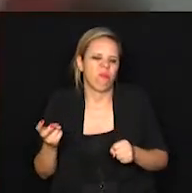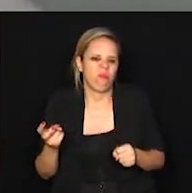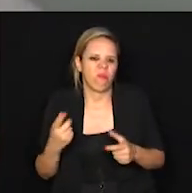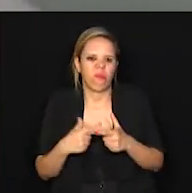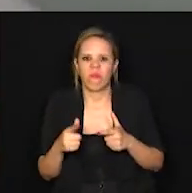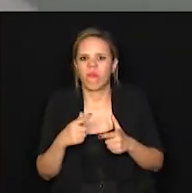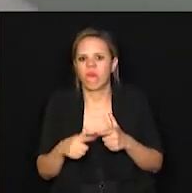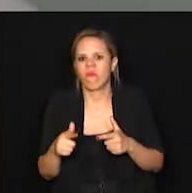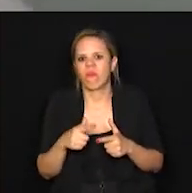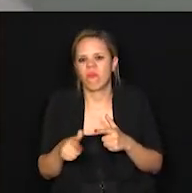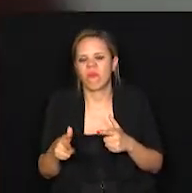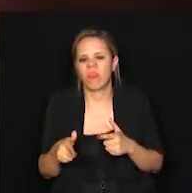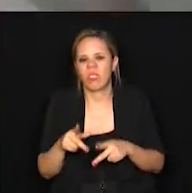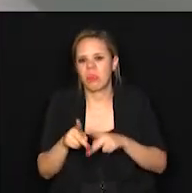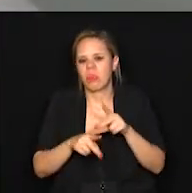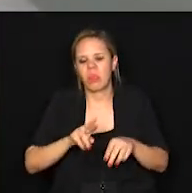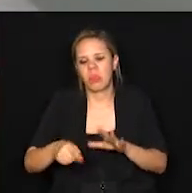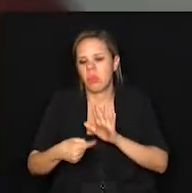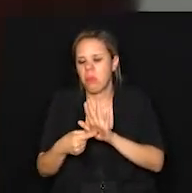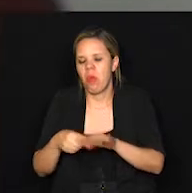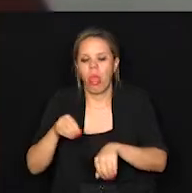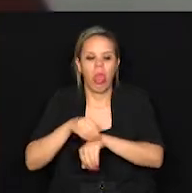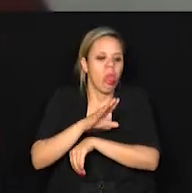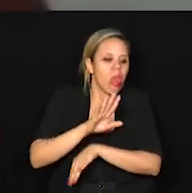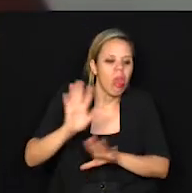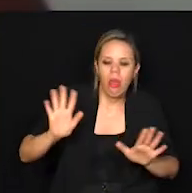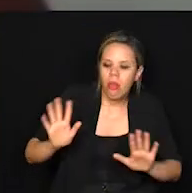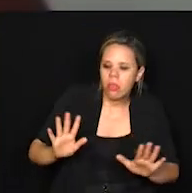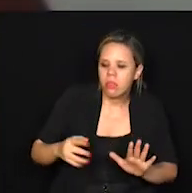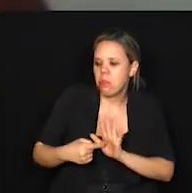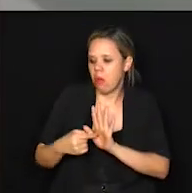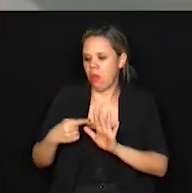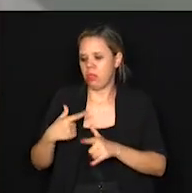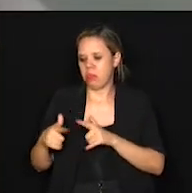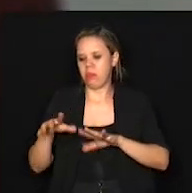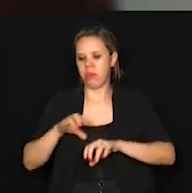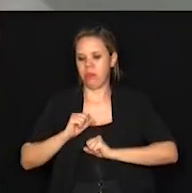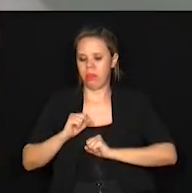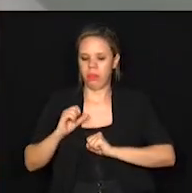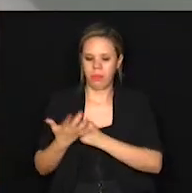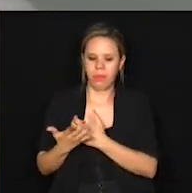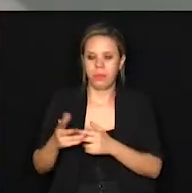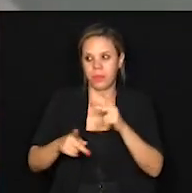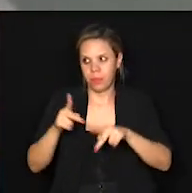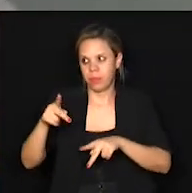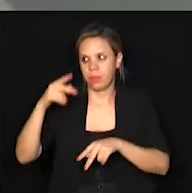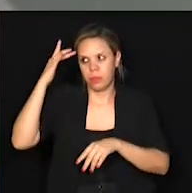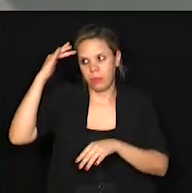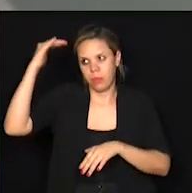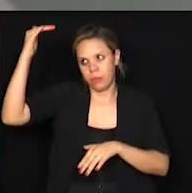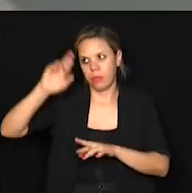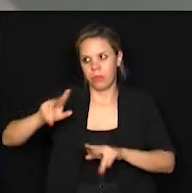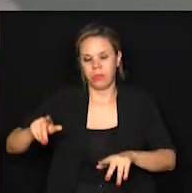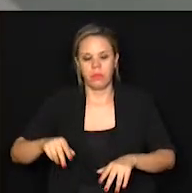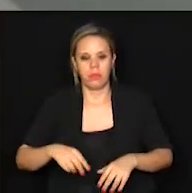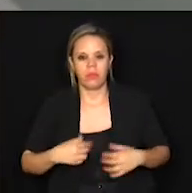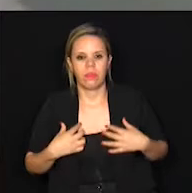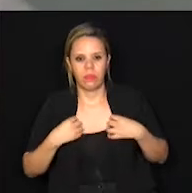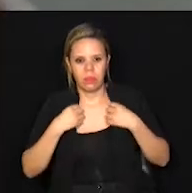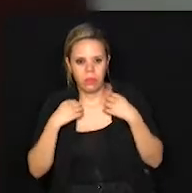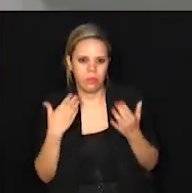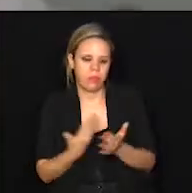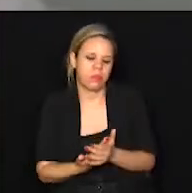violações aumentaram e eu sinto muita falta dessa articulação, pelo menos eu falo do lugar, pelo Conselho